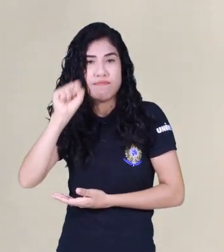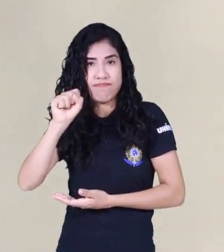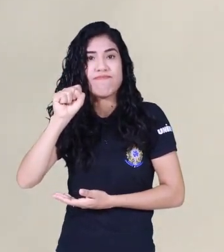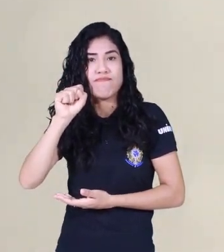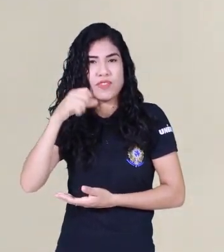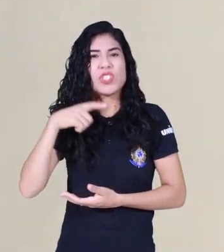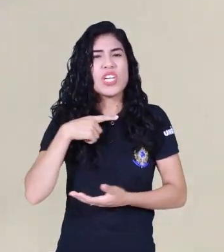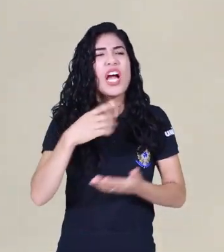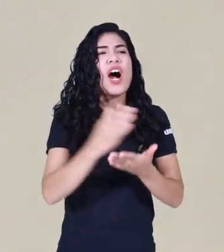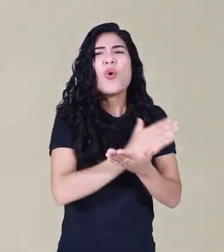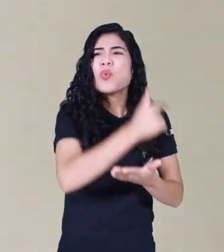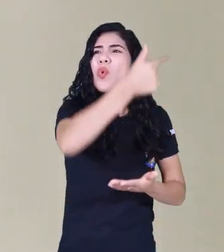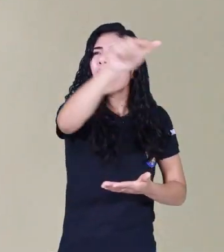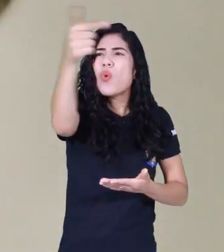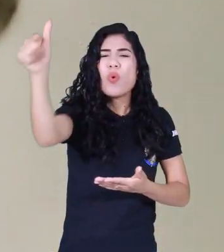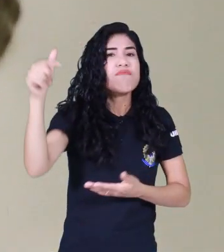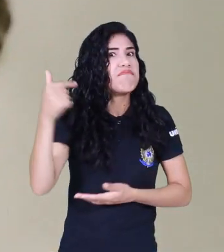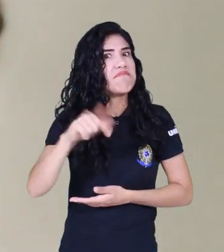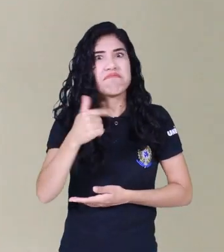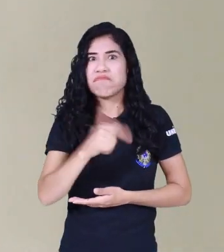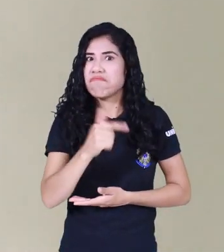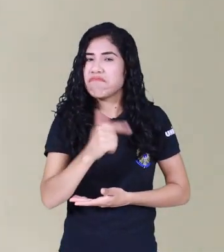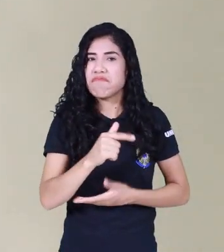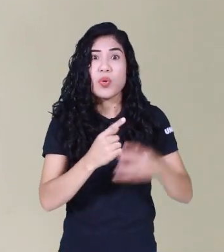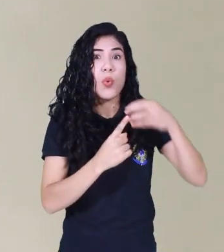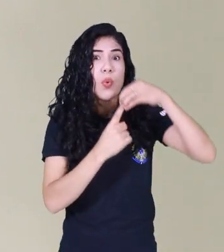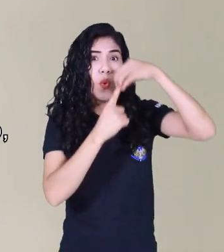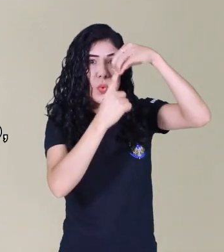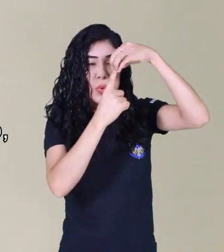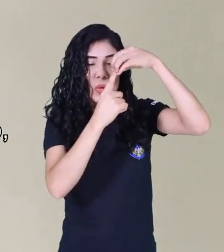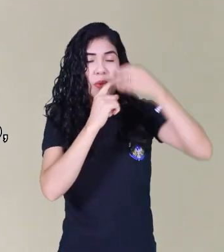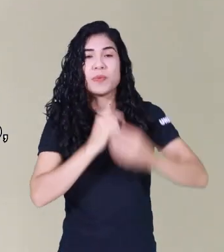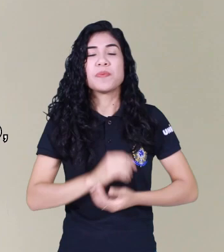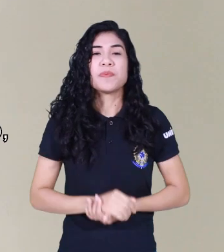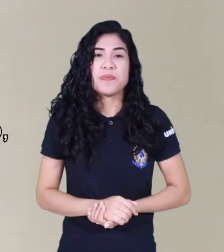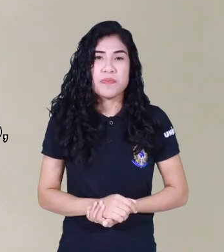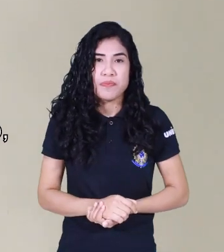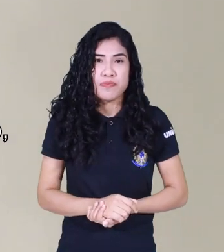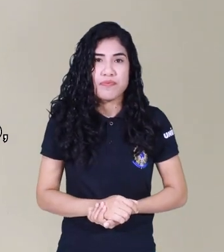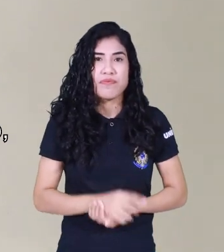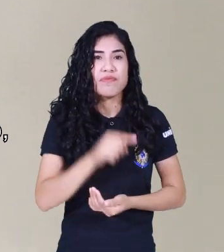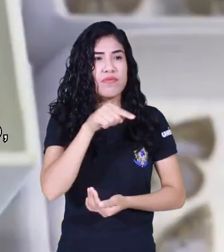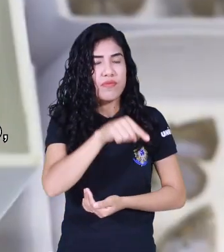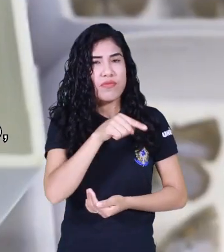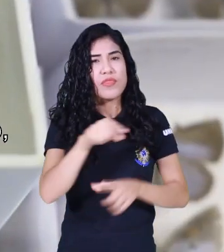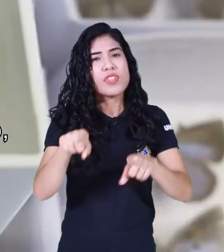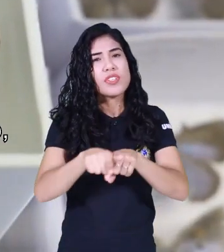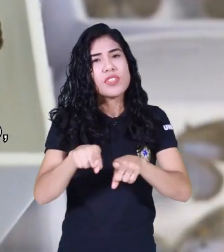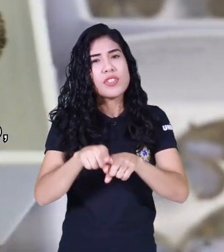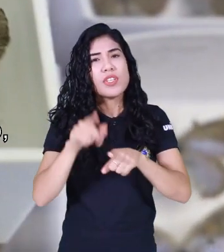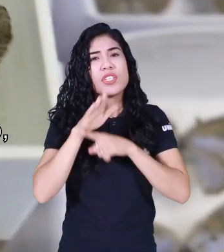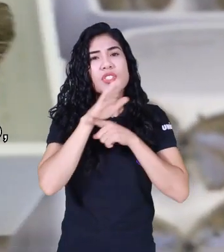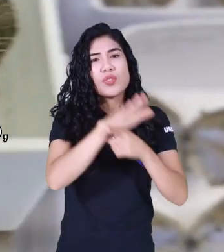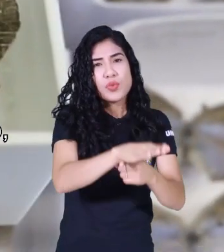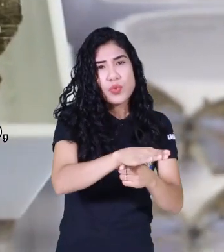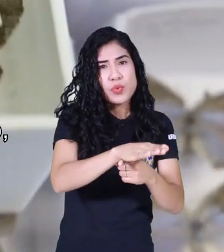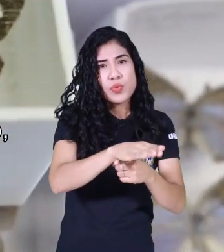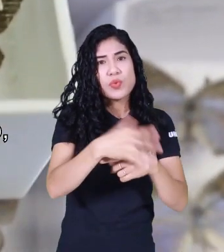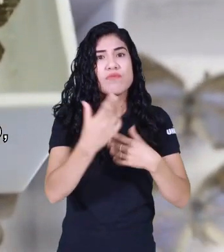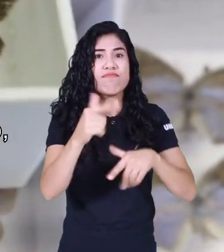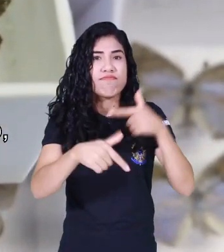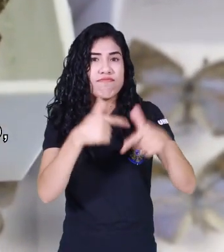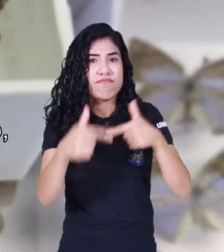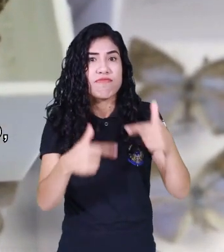exemplares raros ou inexistentes em outras coleções nacionais ou internacionais. A coleção também presta serviços públicos de